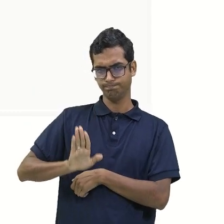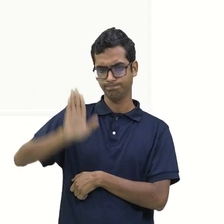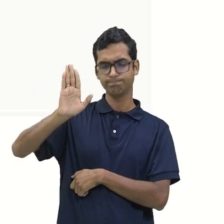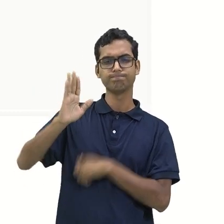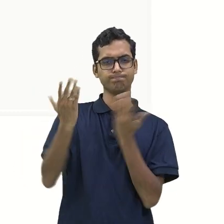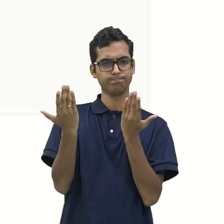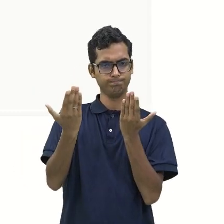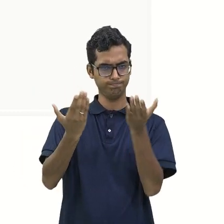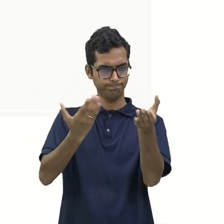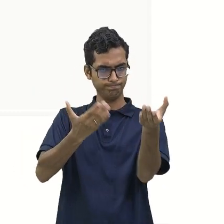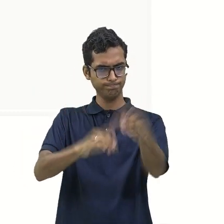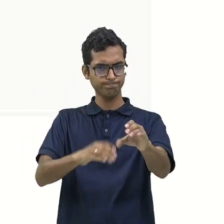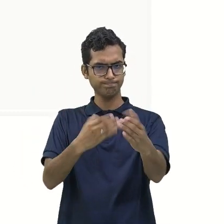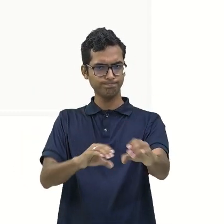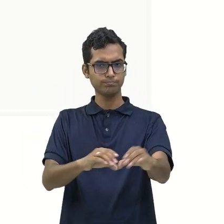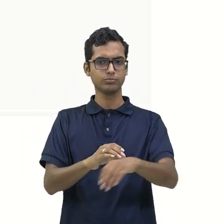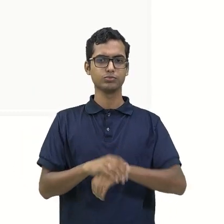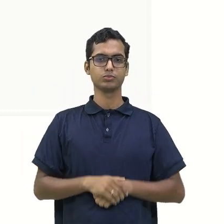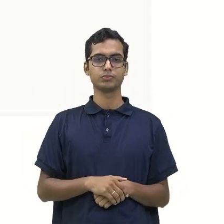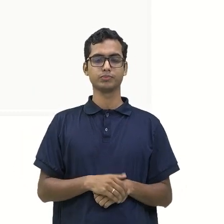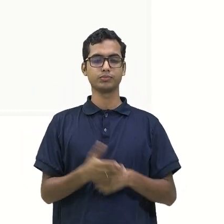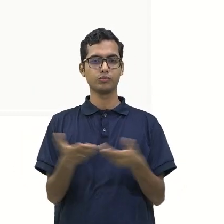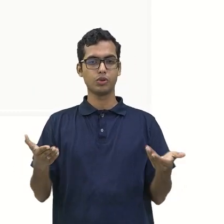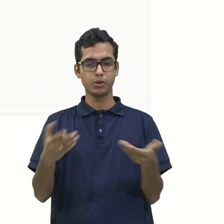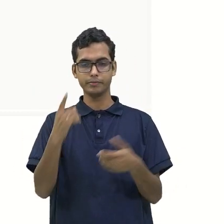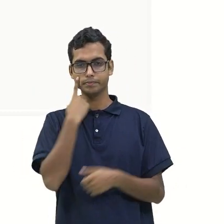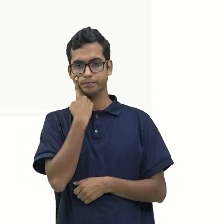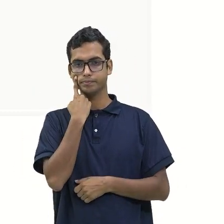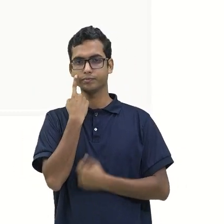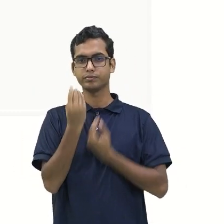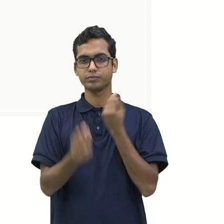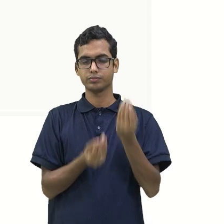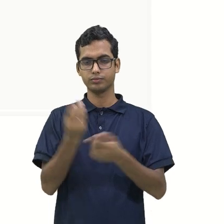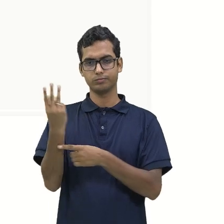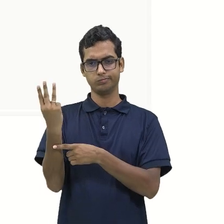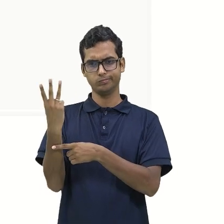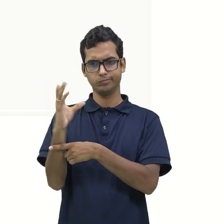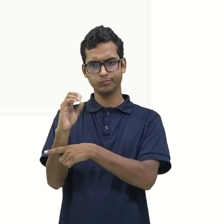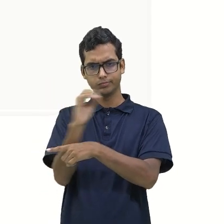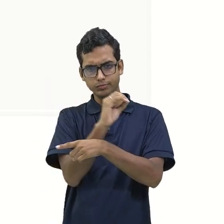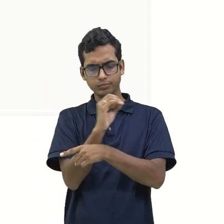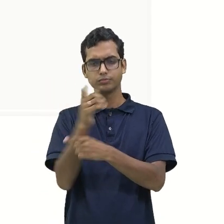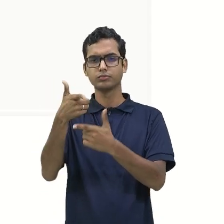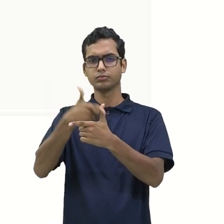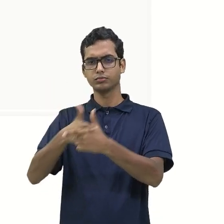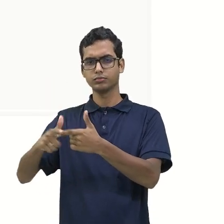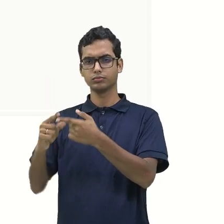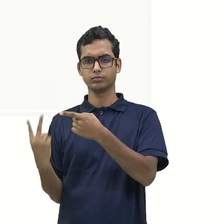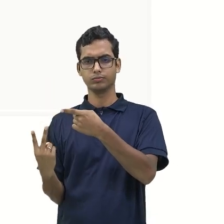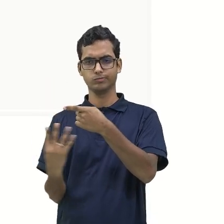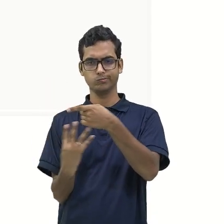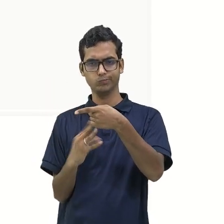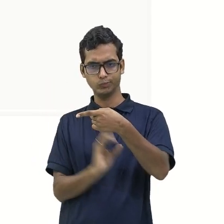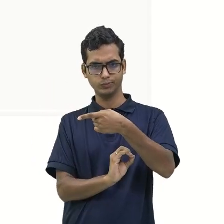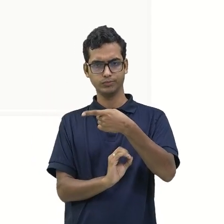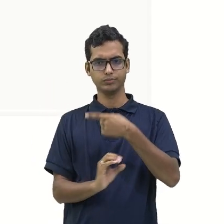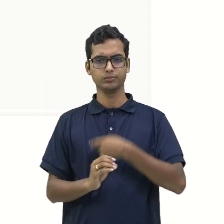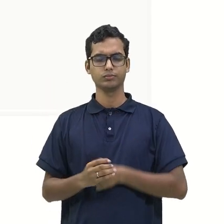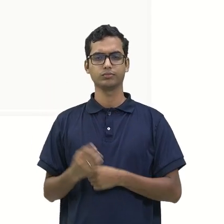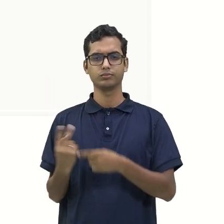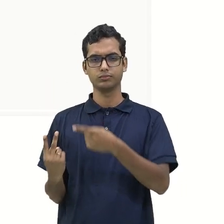só, se a razão é entre o número de vagas, então seria, né, 300 sobre